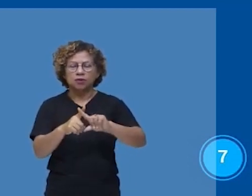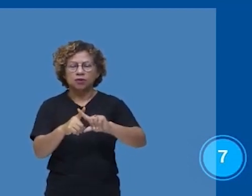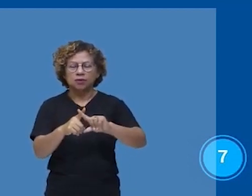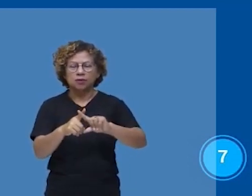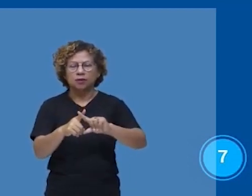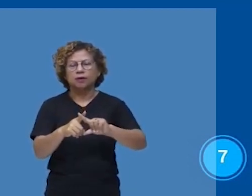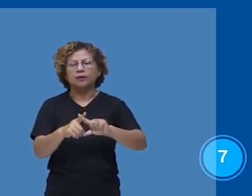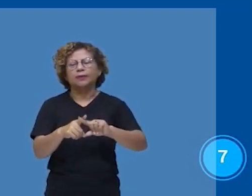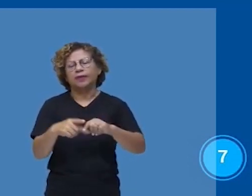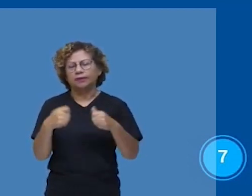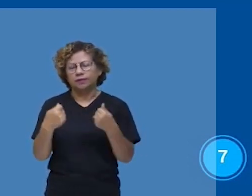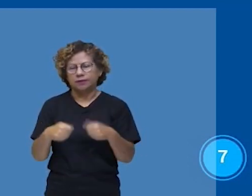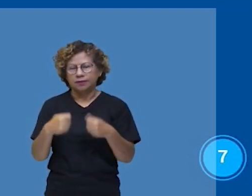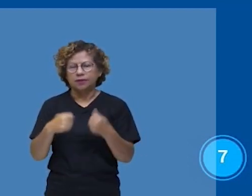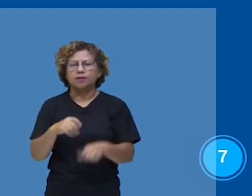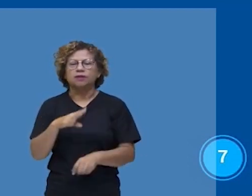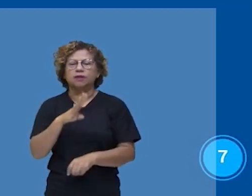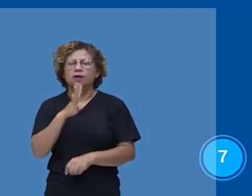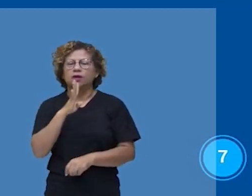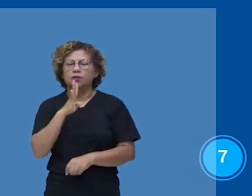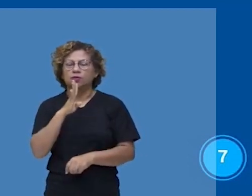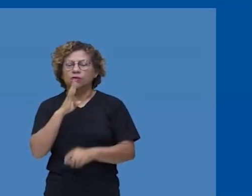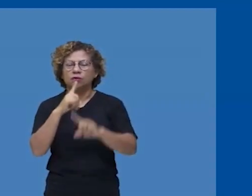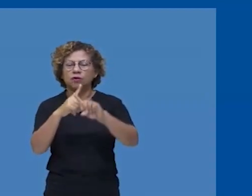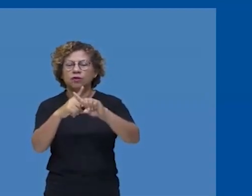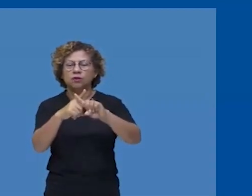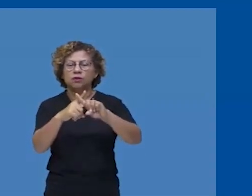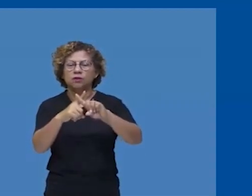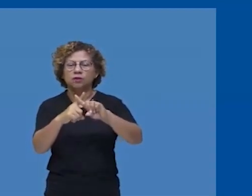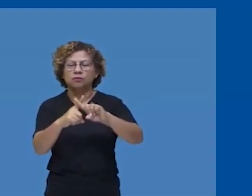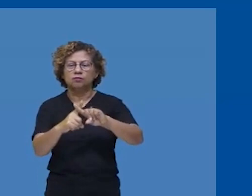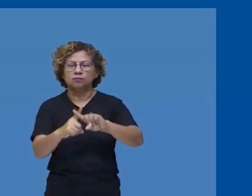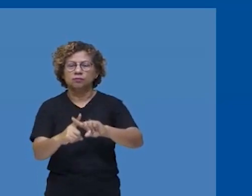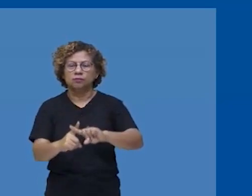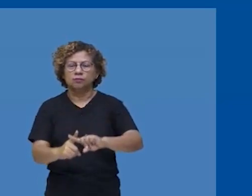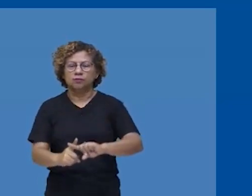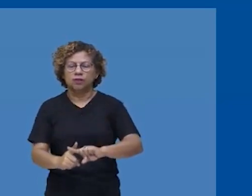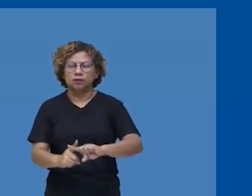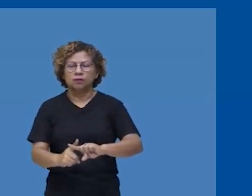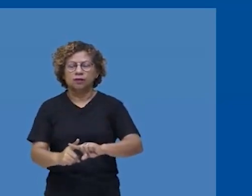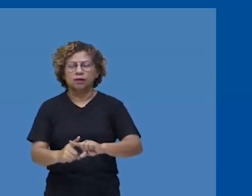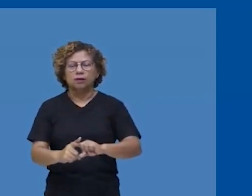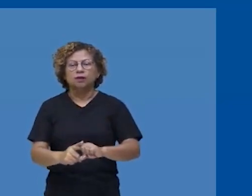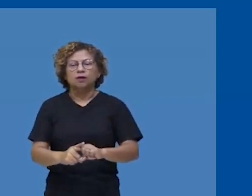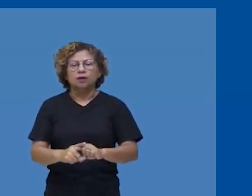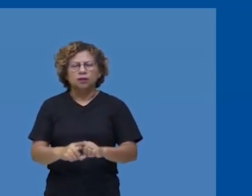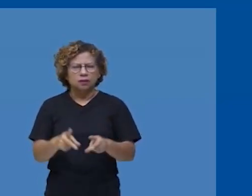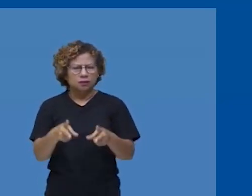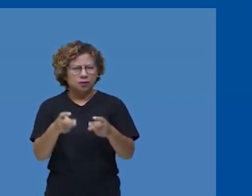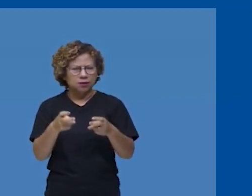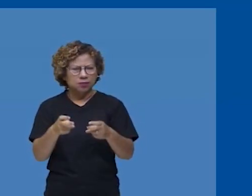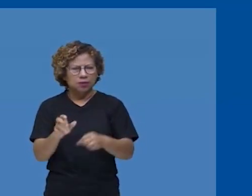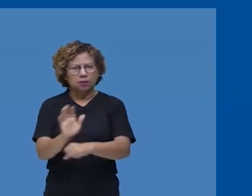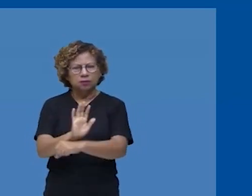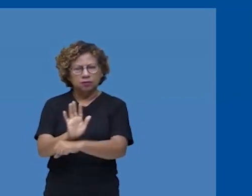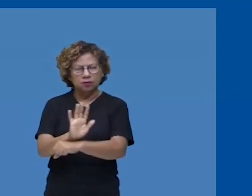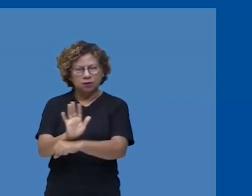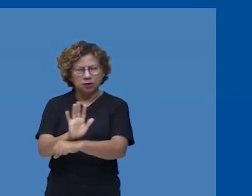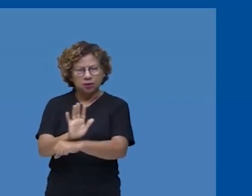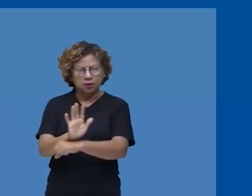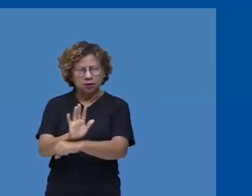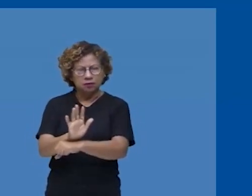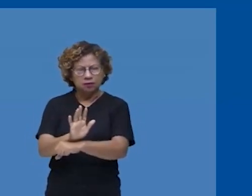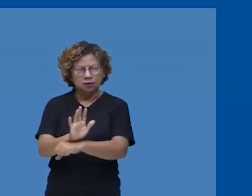que conhecer a tabuada numérica, né? O que foi mostrado no nosso vídeo é que há uma possibilidade, né, de